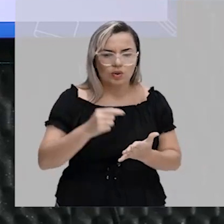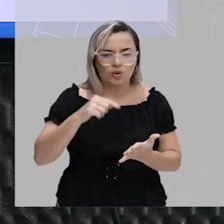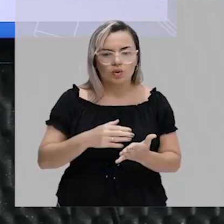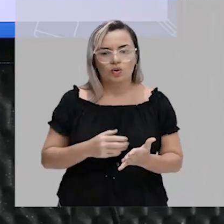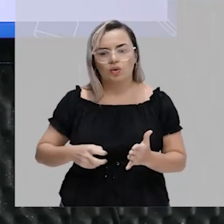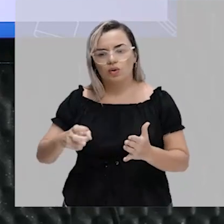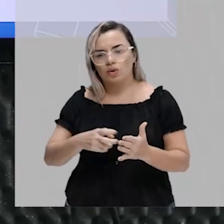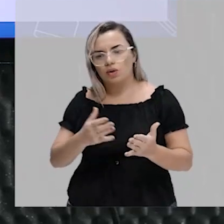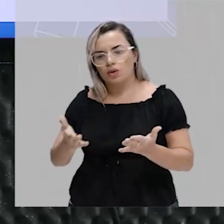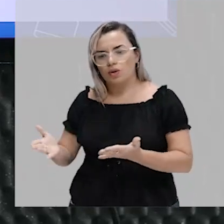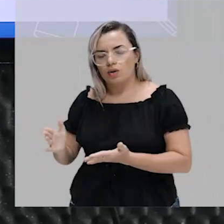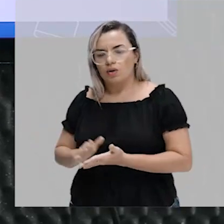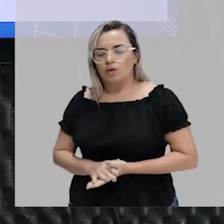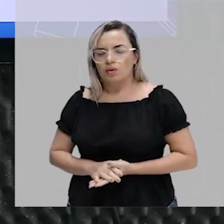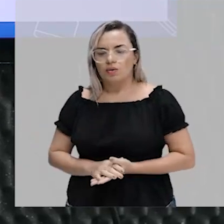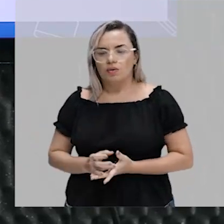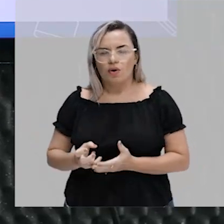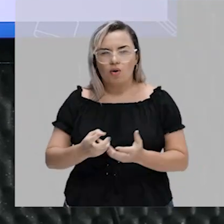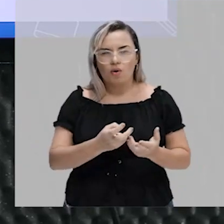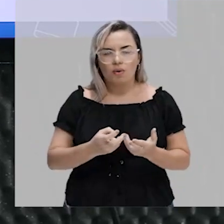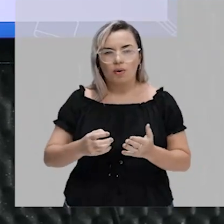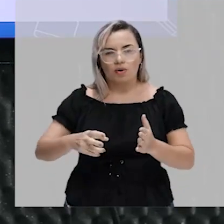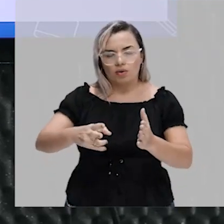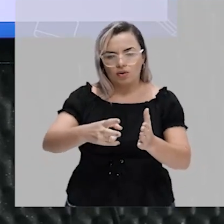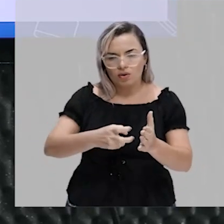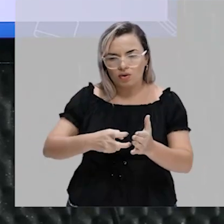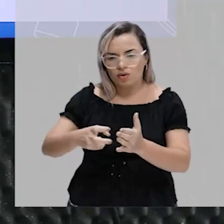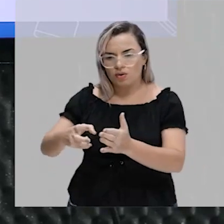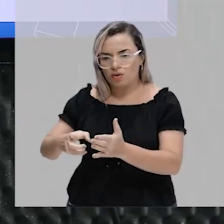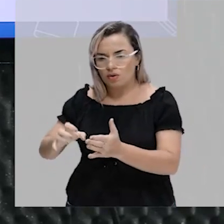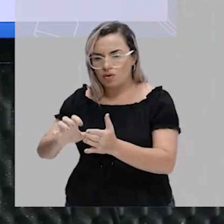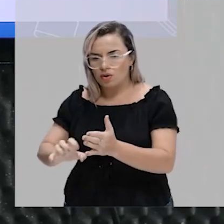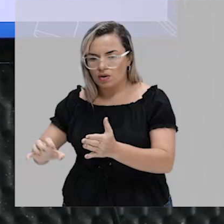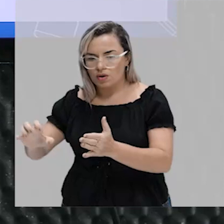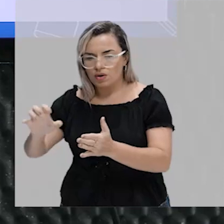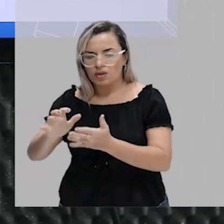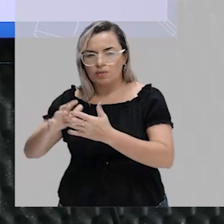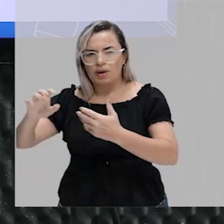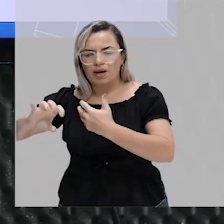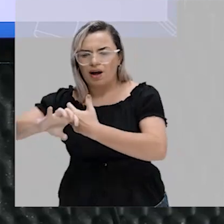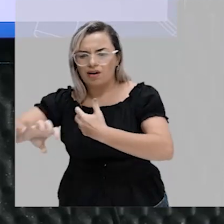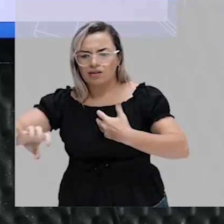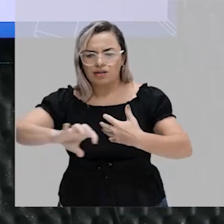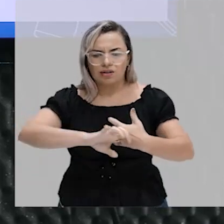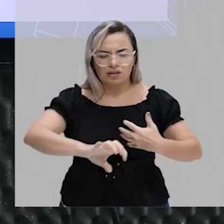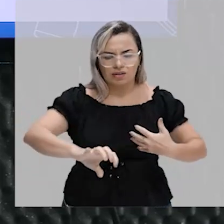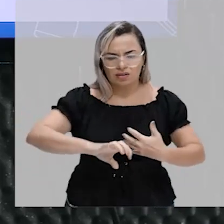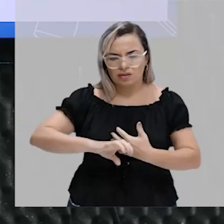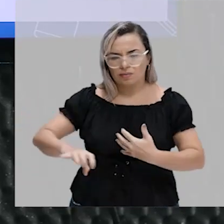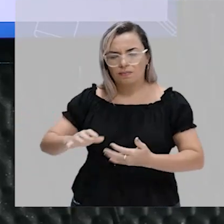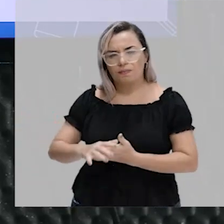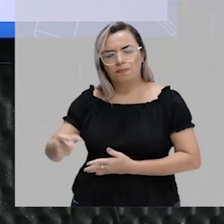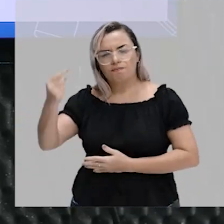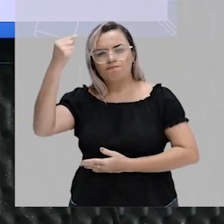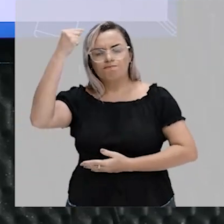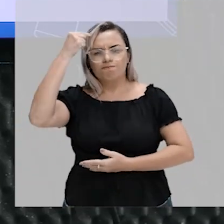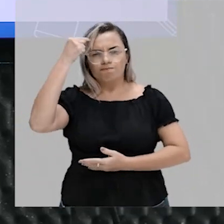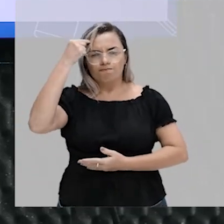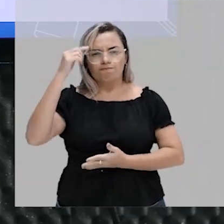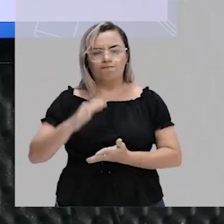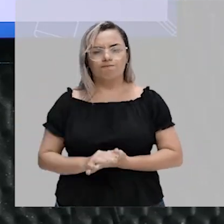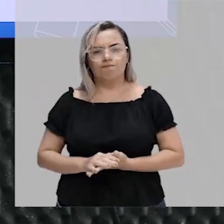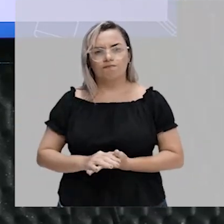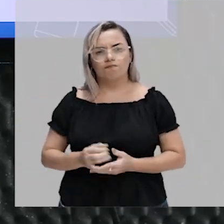a presença dos mesmos fósseis em regiões completamente separadas. Você imagina que eu